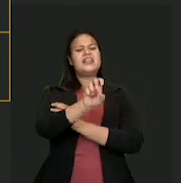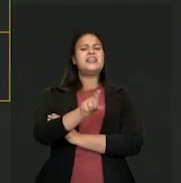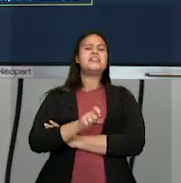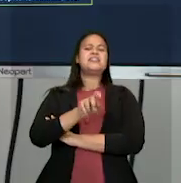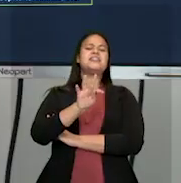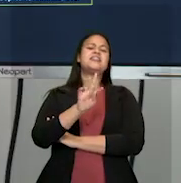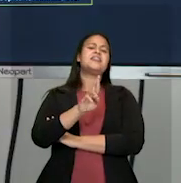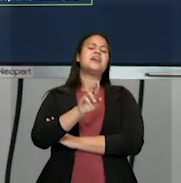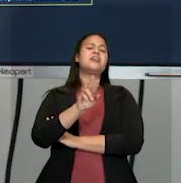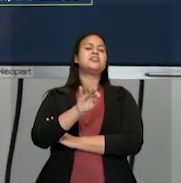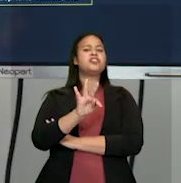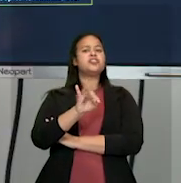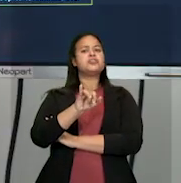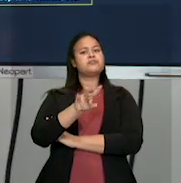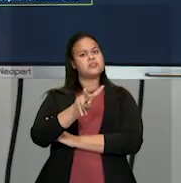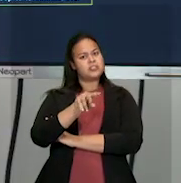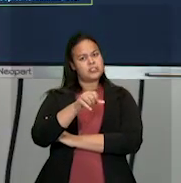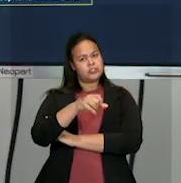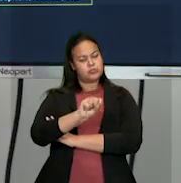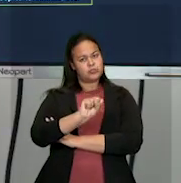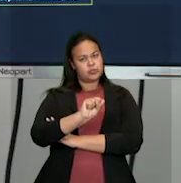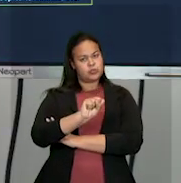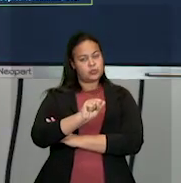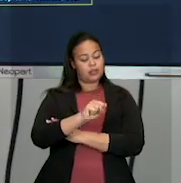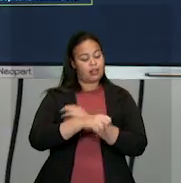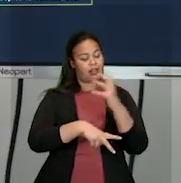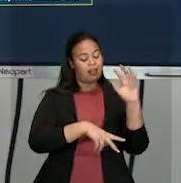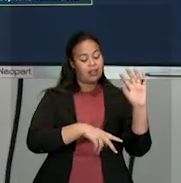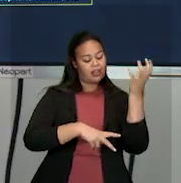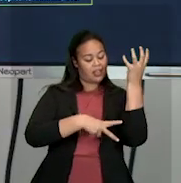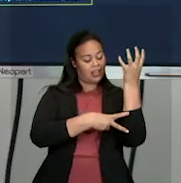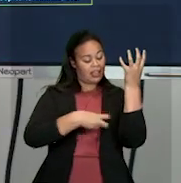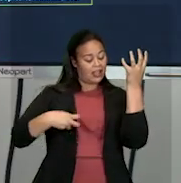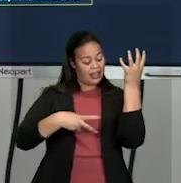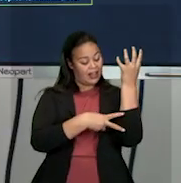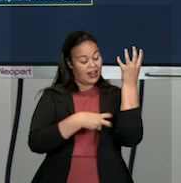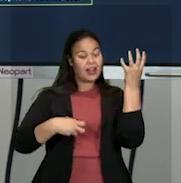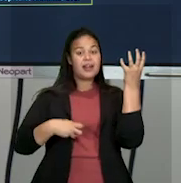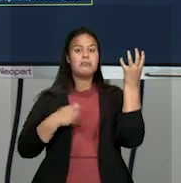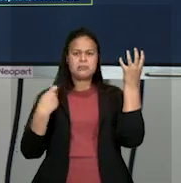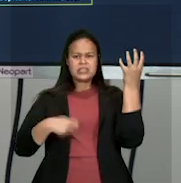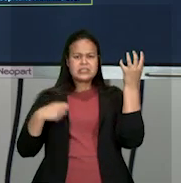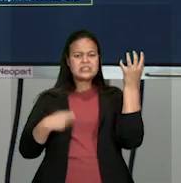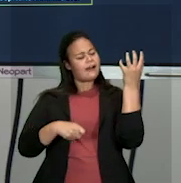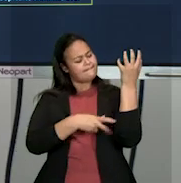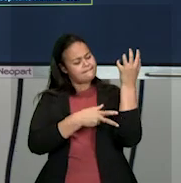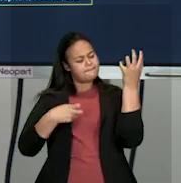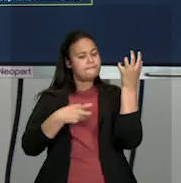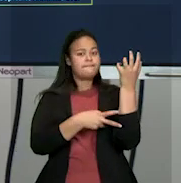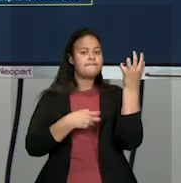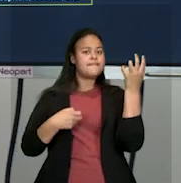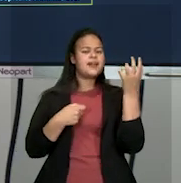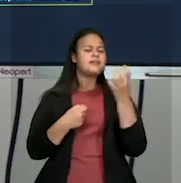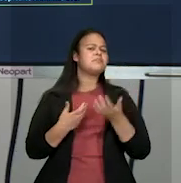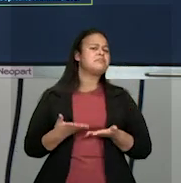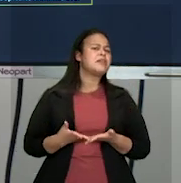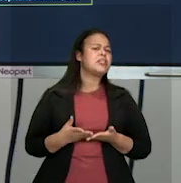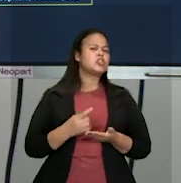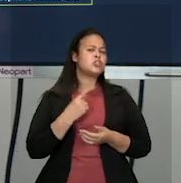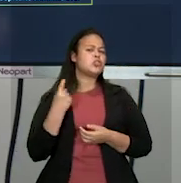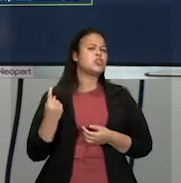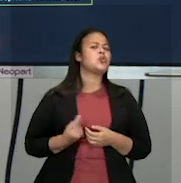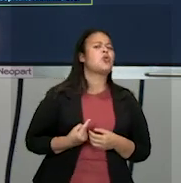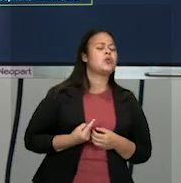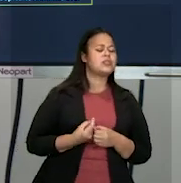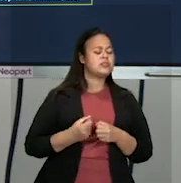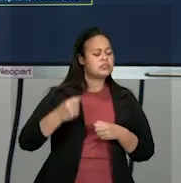nós tiramos algo que nós precisamos consumir da natureza. Mas não é algo que nós fomos lá